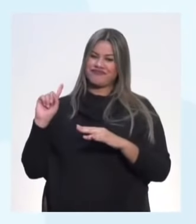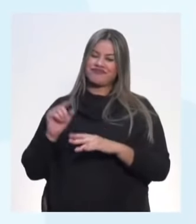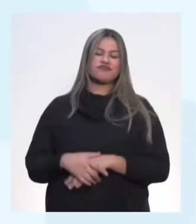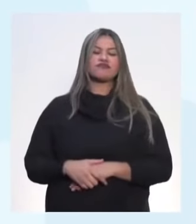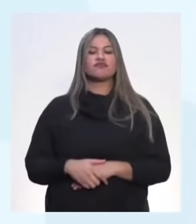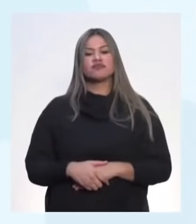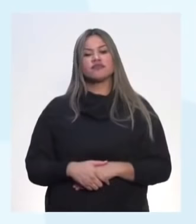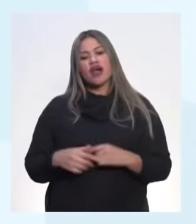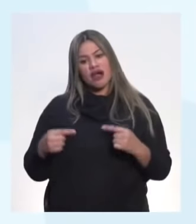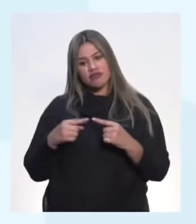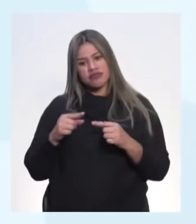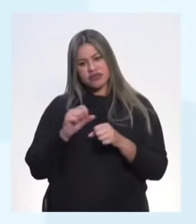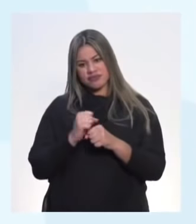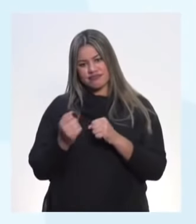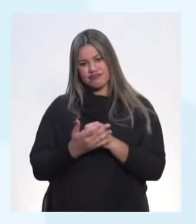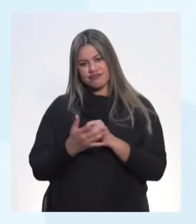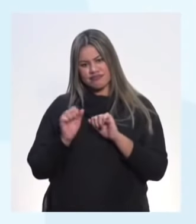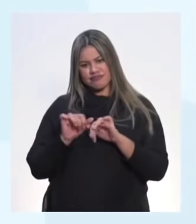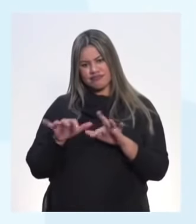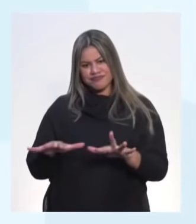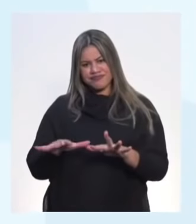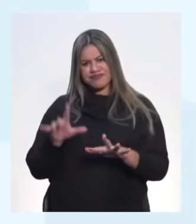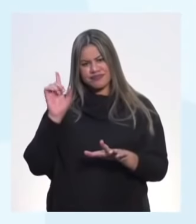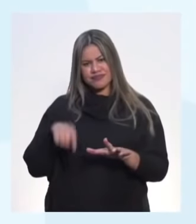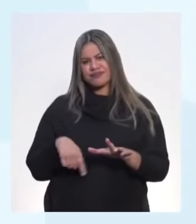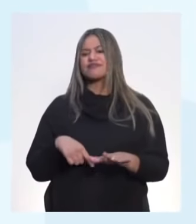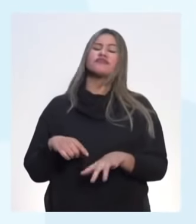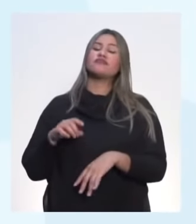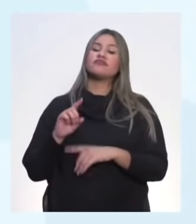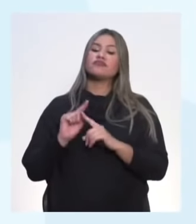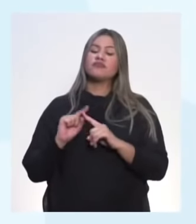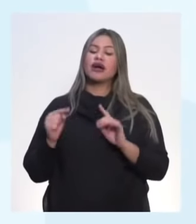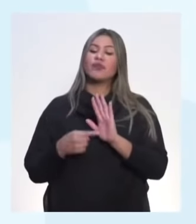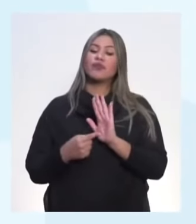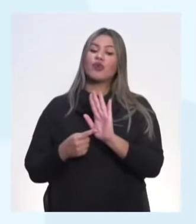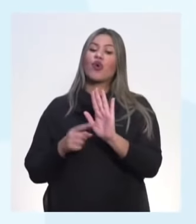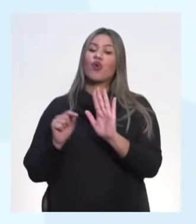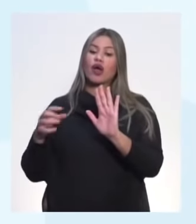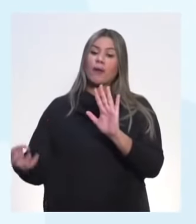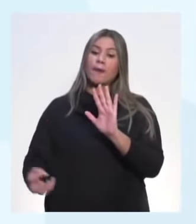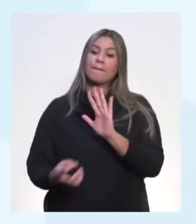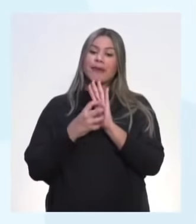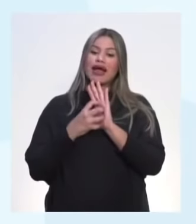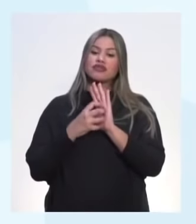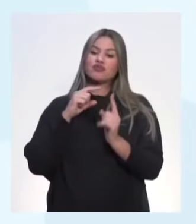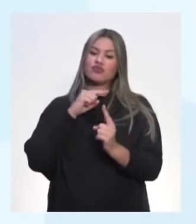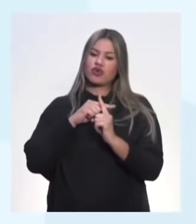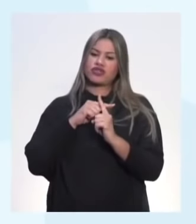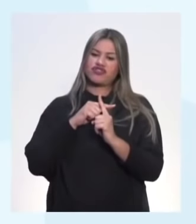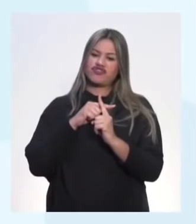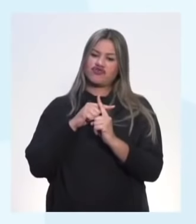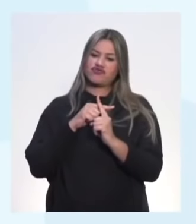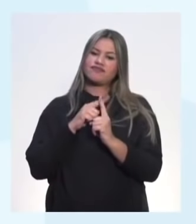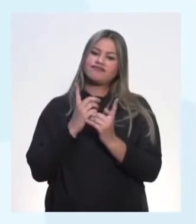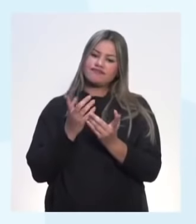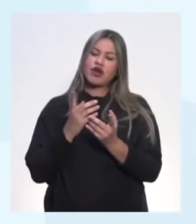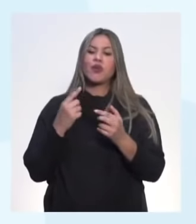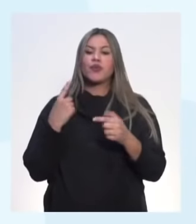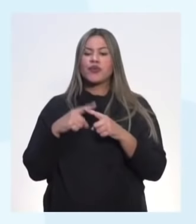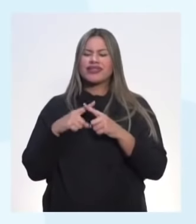pandemia? É. Mas qual foi o assunto? O que ele quis gerar com isso? Ele quis mostrar o impacto positivo da pandemia. Porque temos